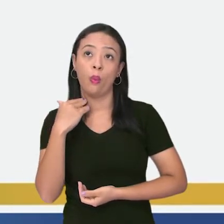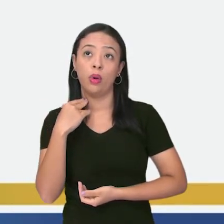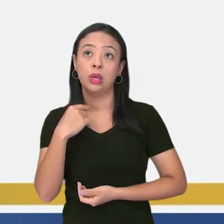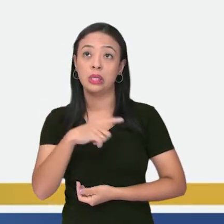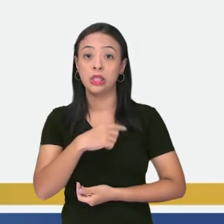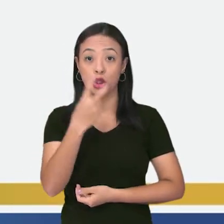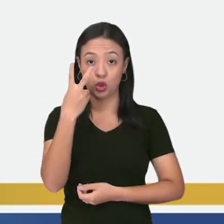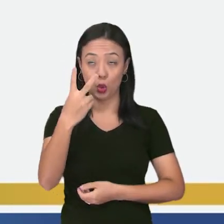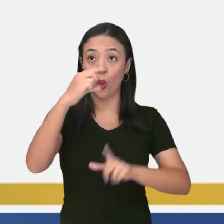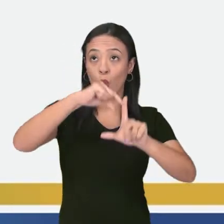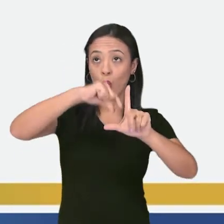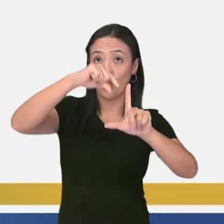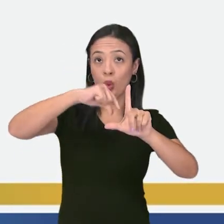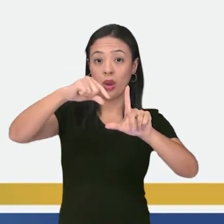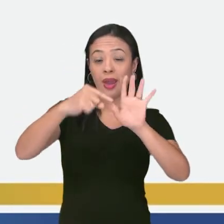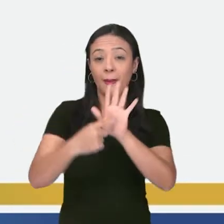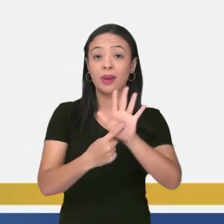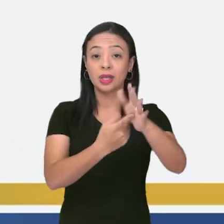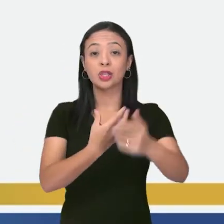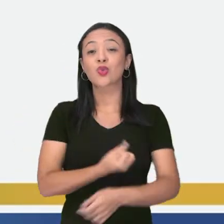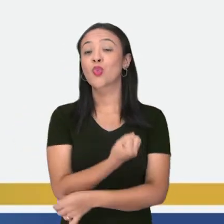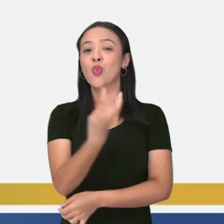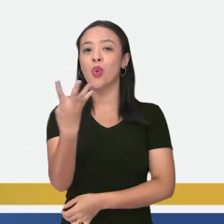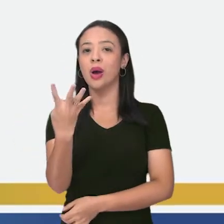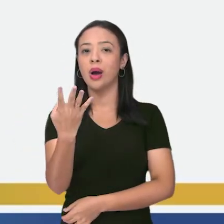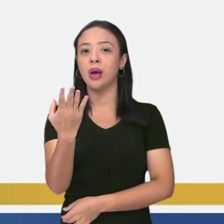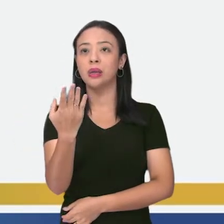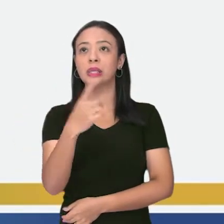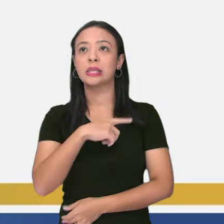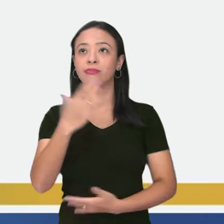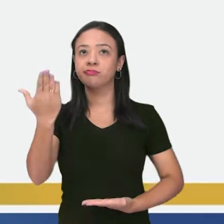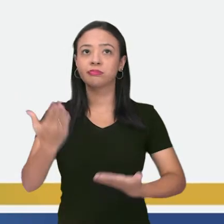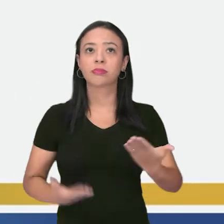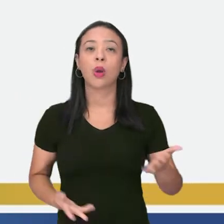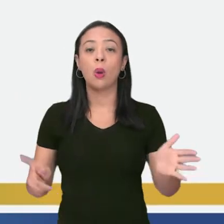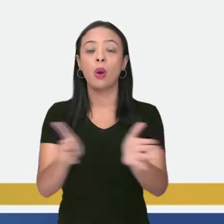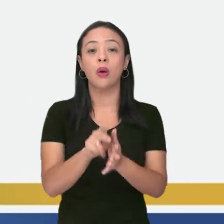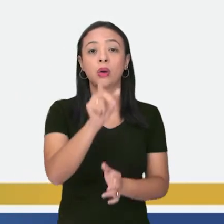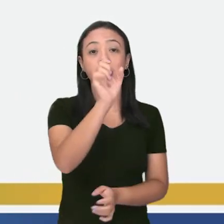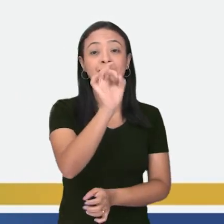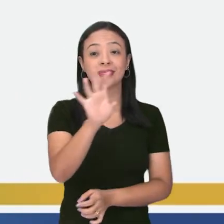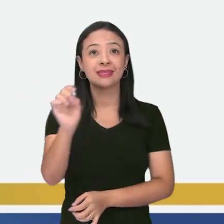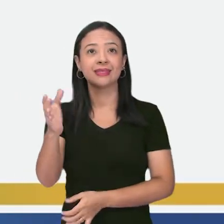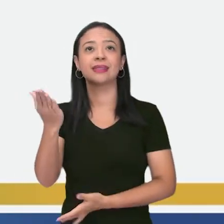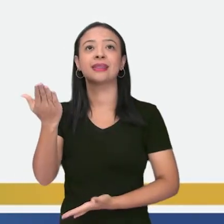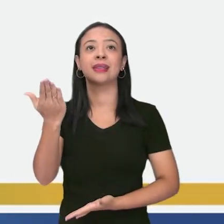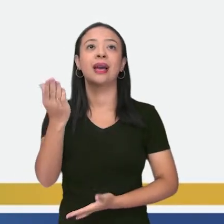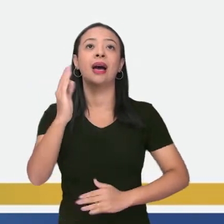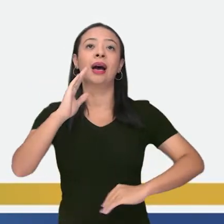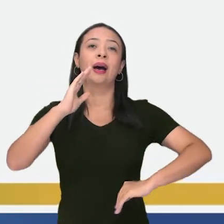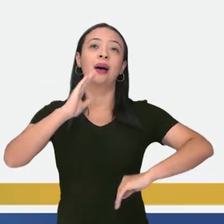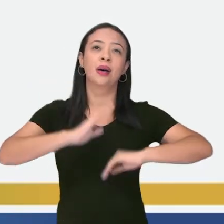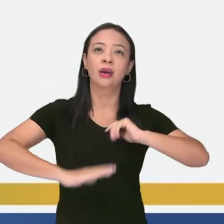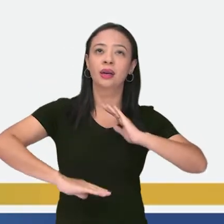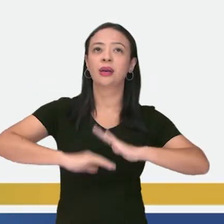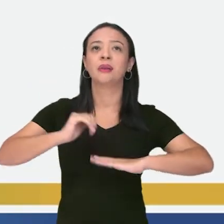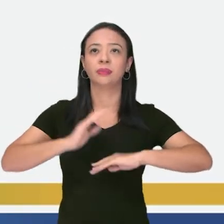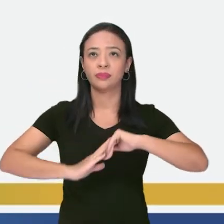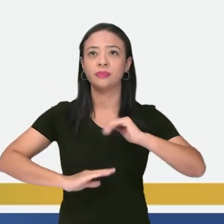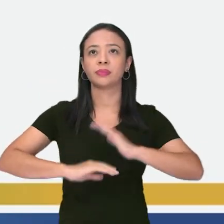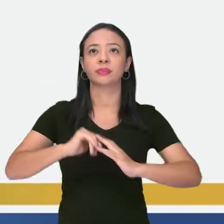mostravam o número de atendimento realizado por funcionários. O gráfico 1 mostra o número